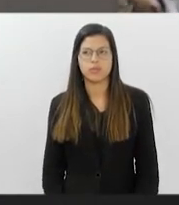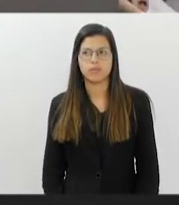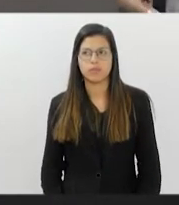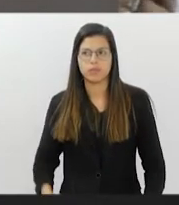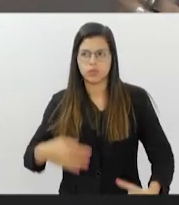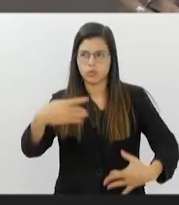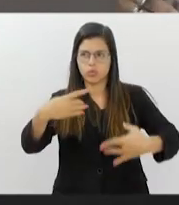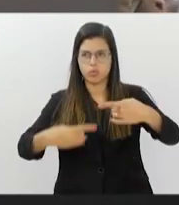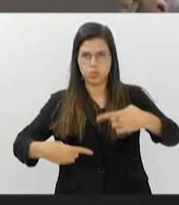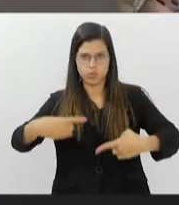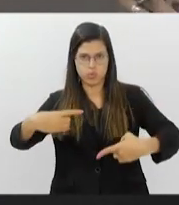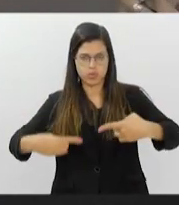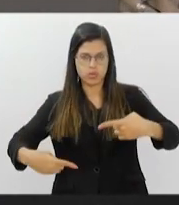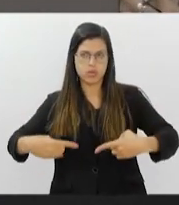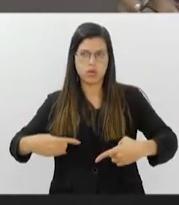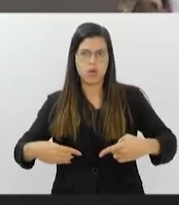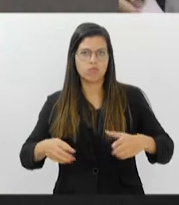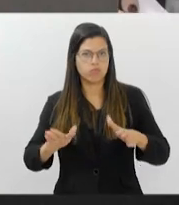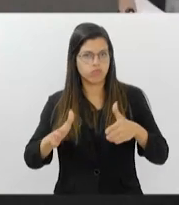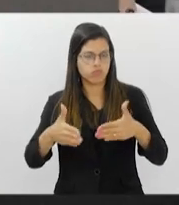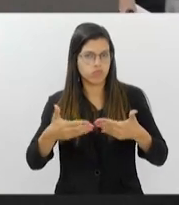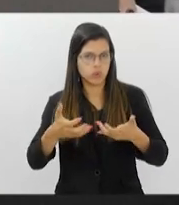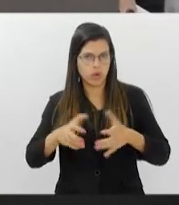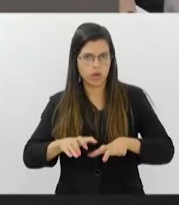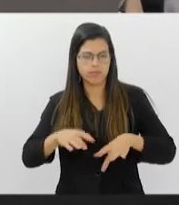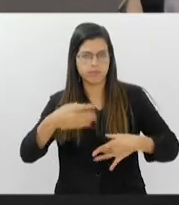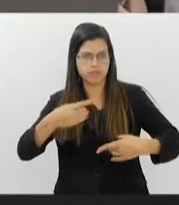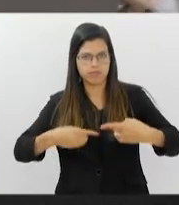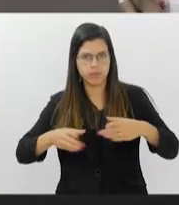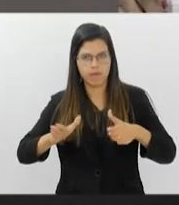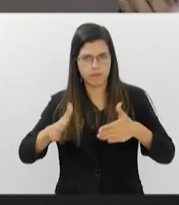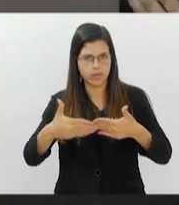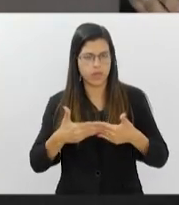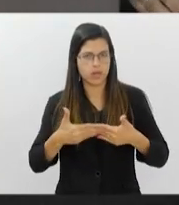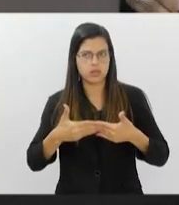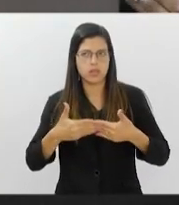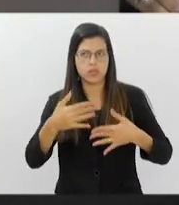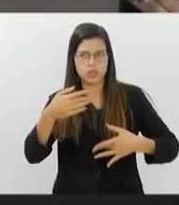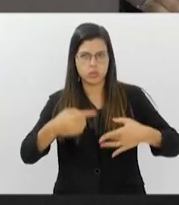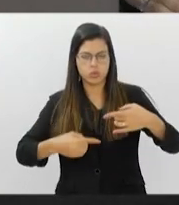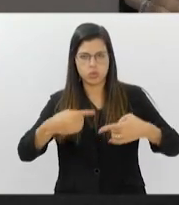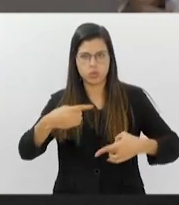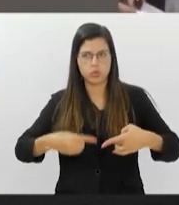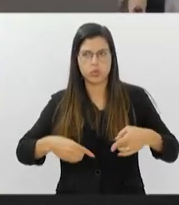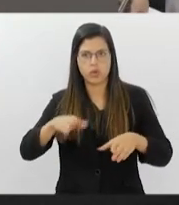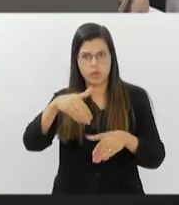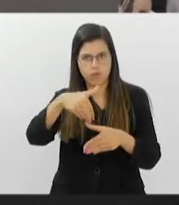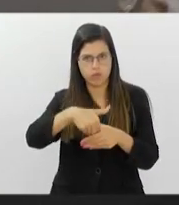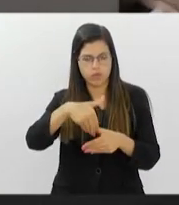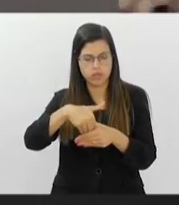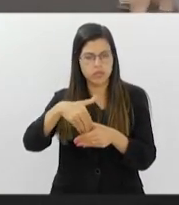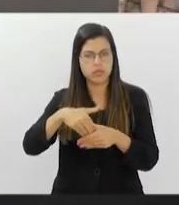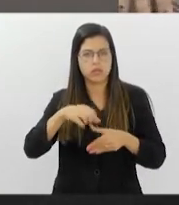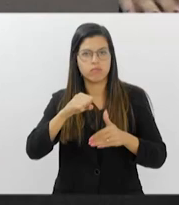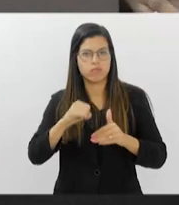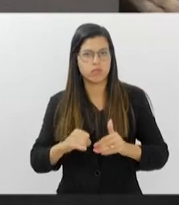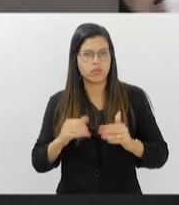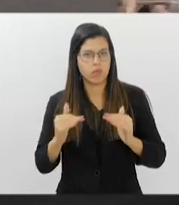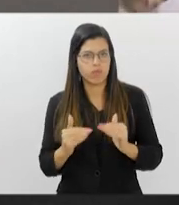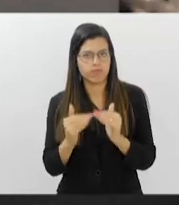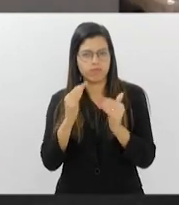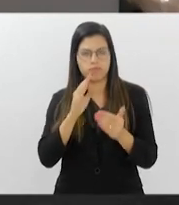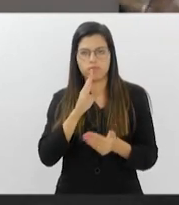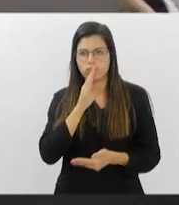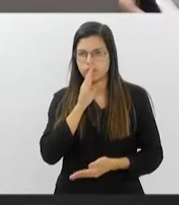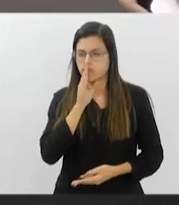Em discussão, não havendo quem queira discutir, encerrada a discussão. Em votação, os senhores que